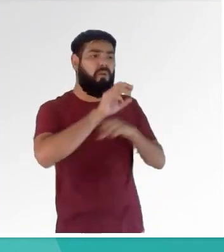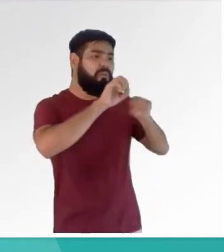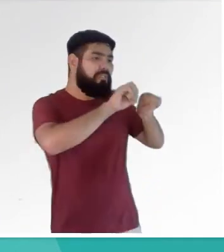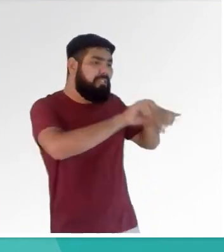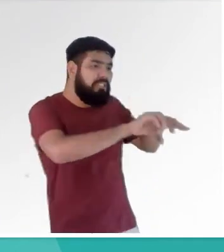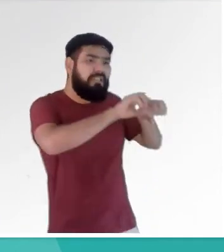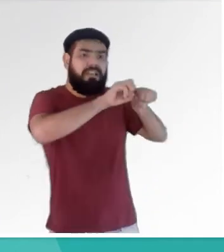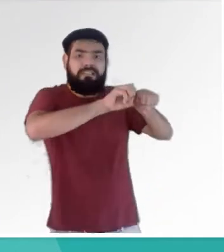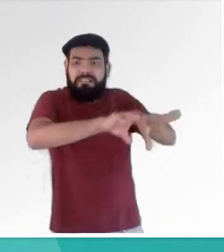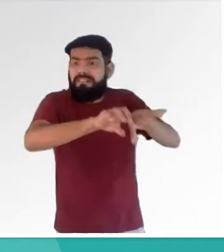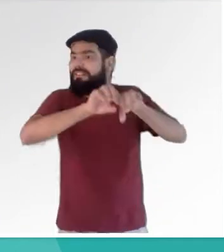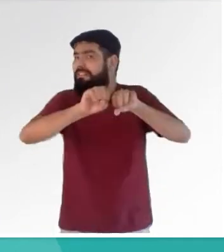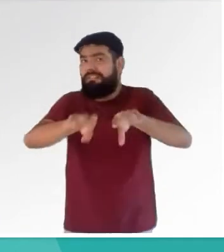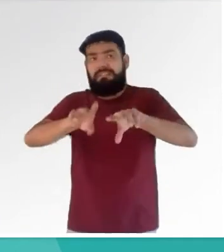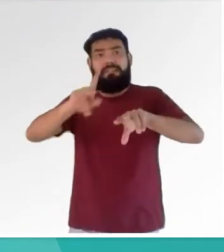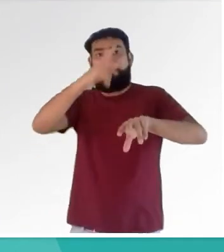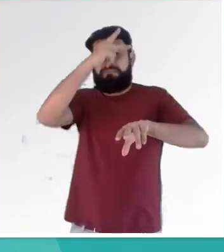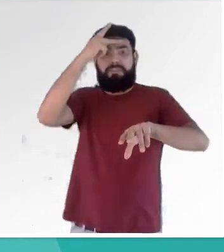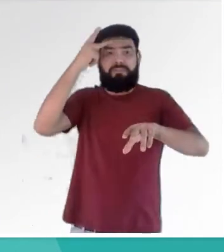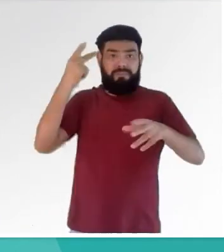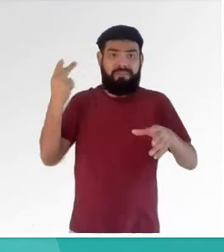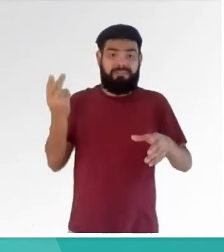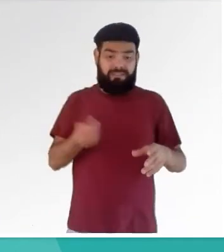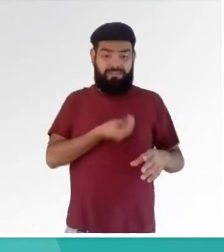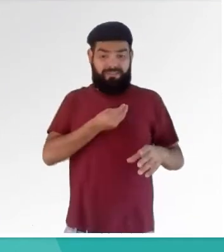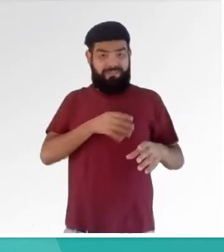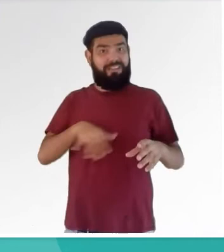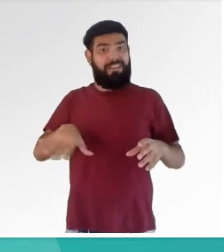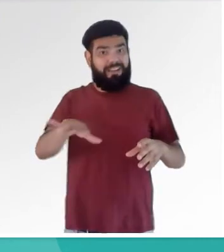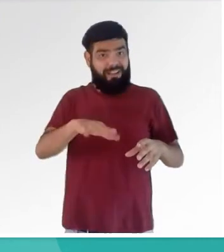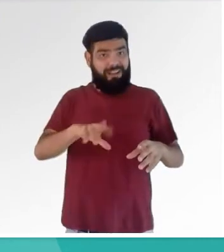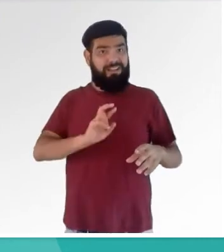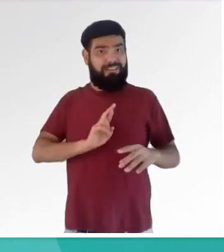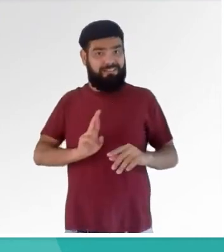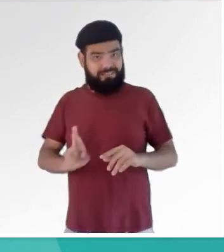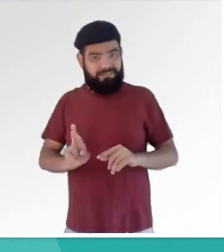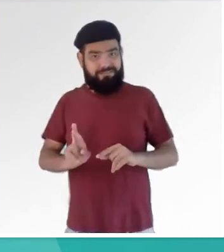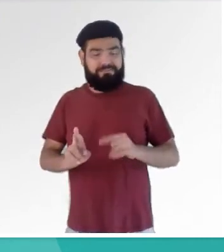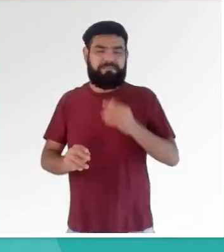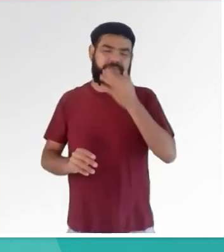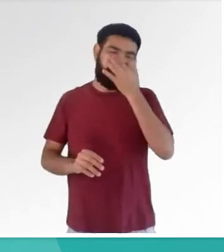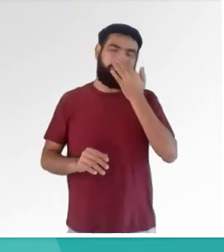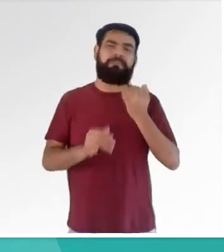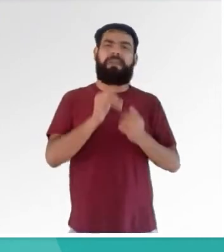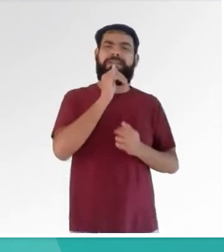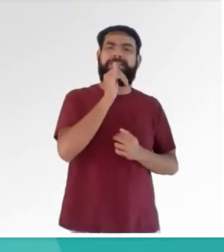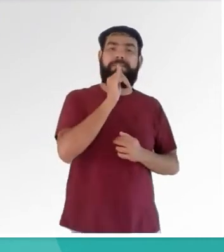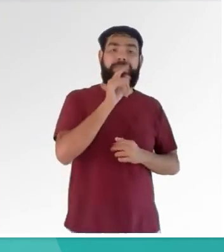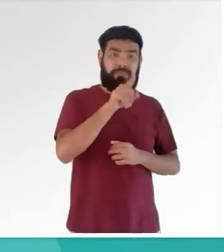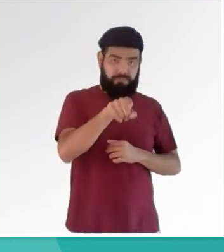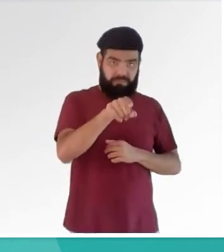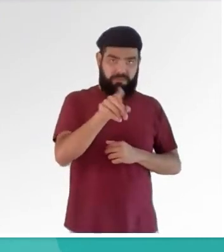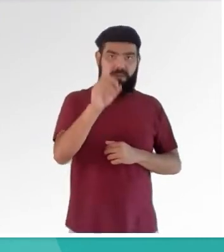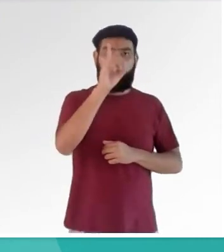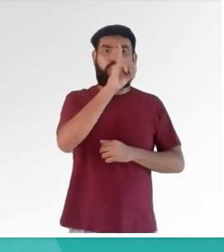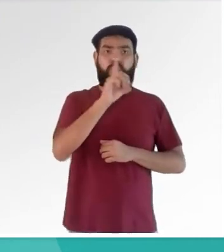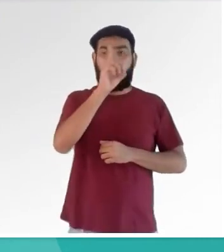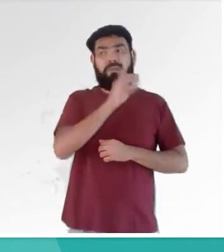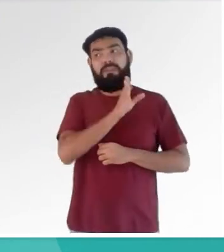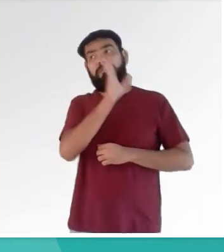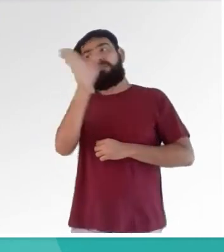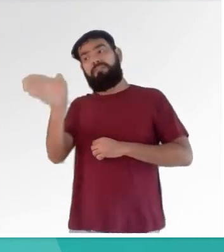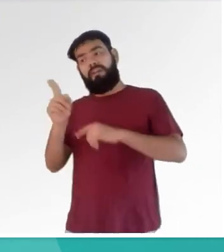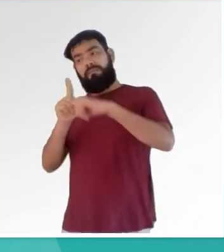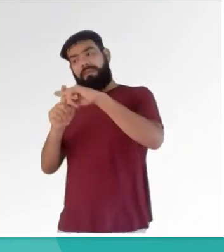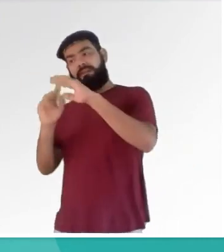né? Que vivem naquela religião. Quando você vai domingo para a missa, ou quando você vai para uma